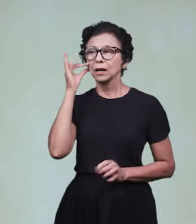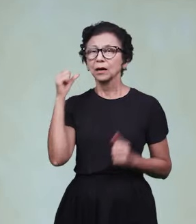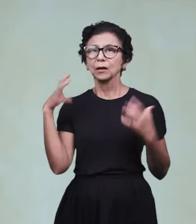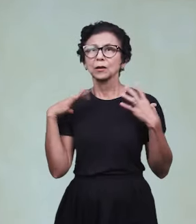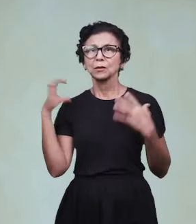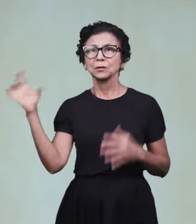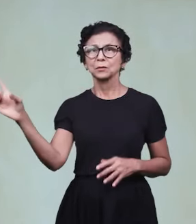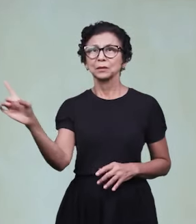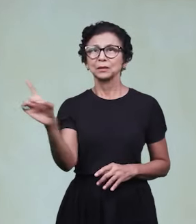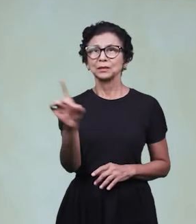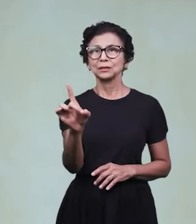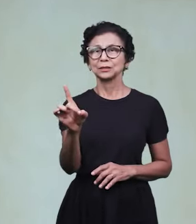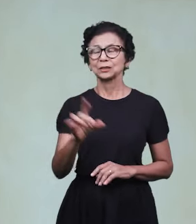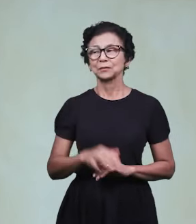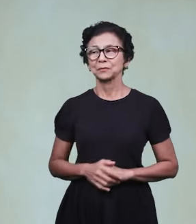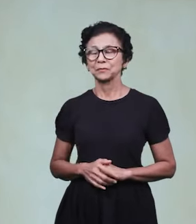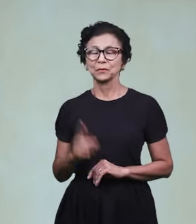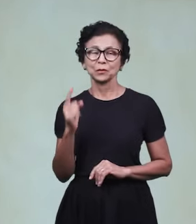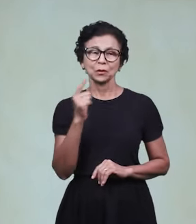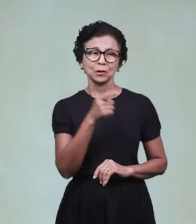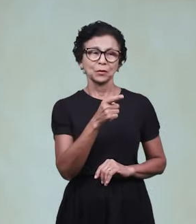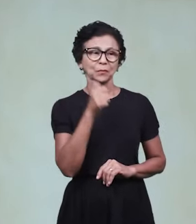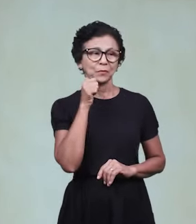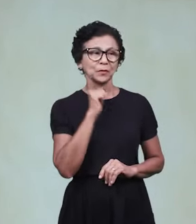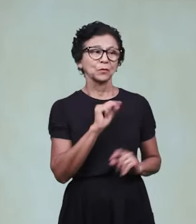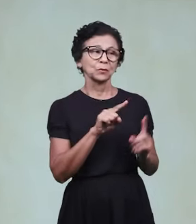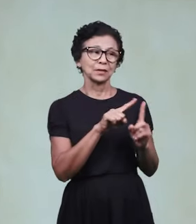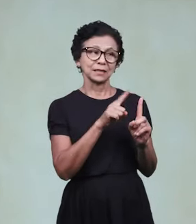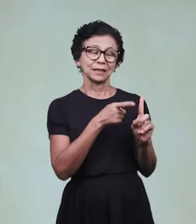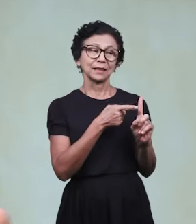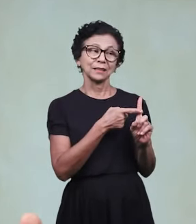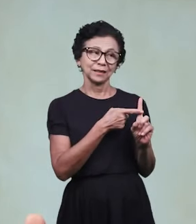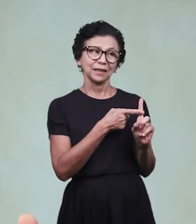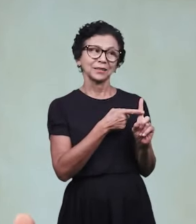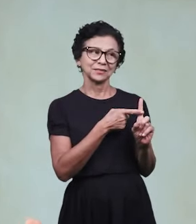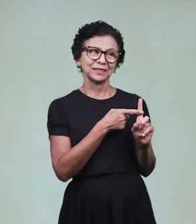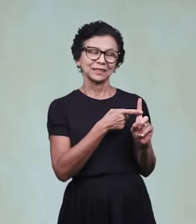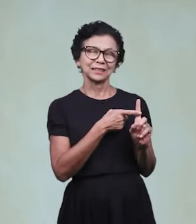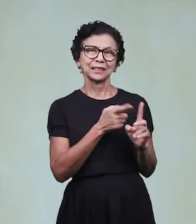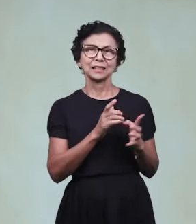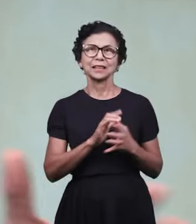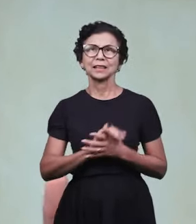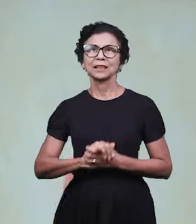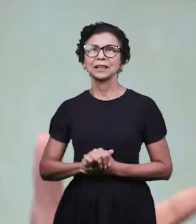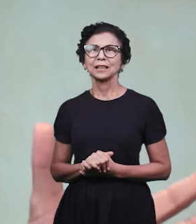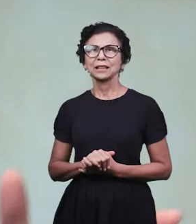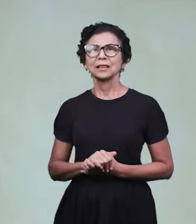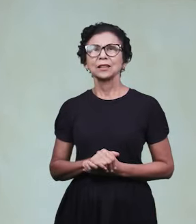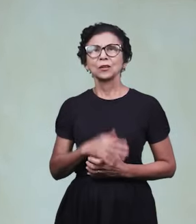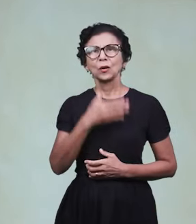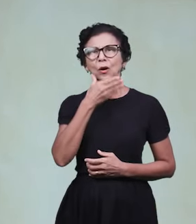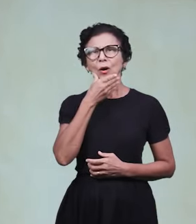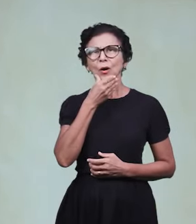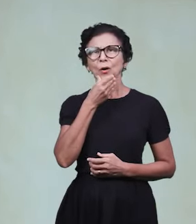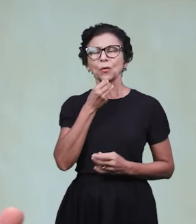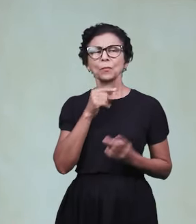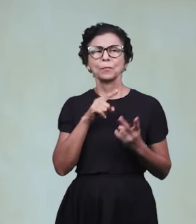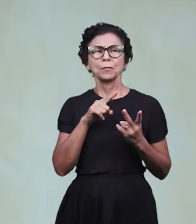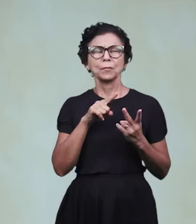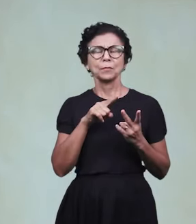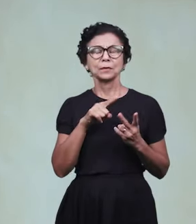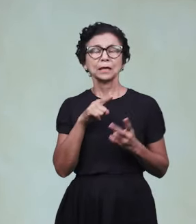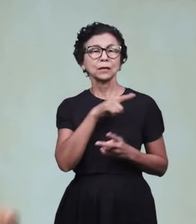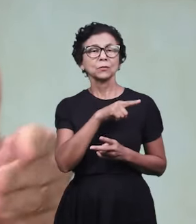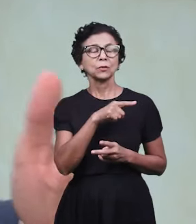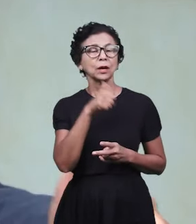assim, ele falou assim: você está grávida. Quando ela virou para falar com o marido, chamou o marido, né? Aí ele olhou, já tinha